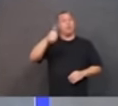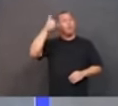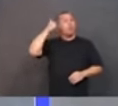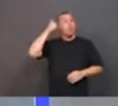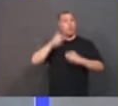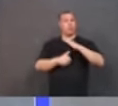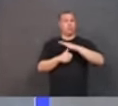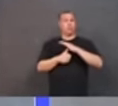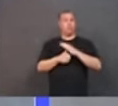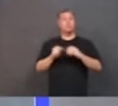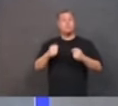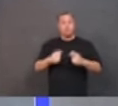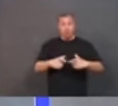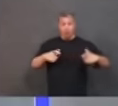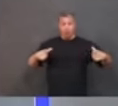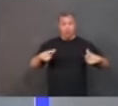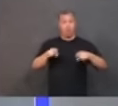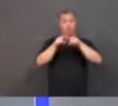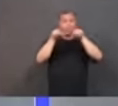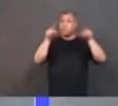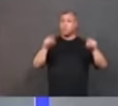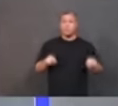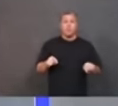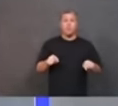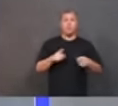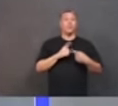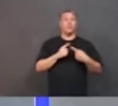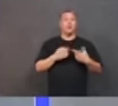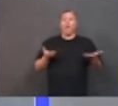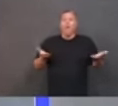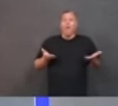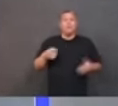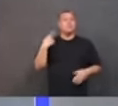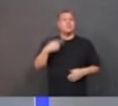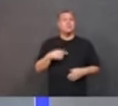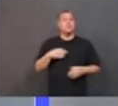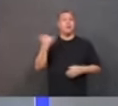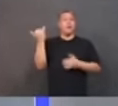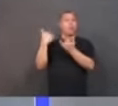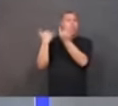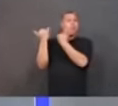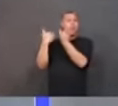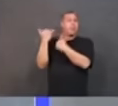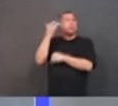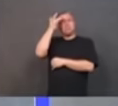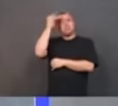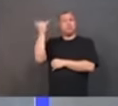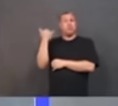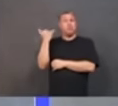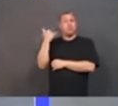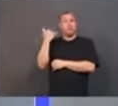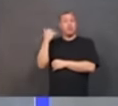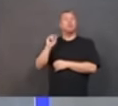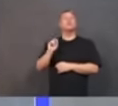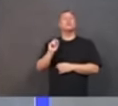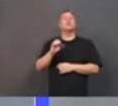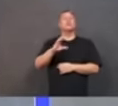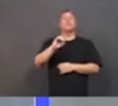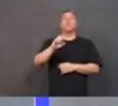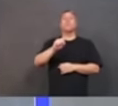seu quadro de servidores, porque hoje é muito comum a gente escutar reclamações, mas ao mesmo tempo a gente tem que pensar que a COPSIA tem um